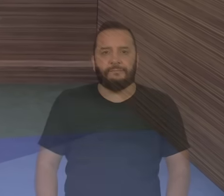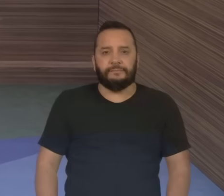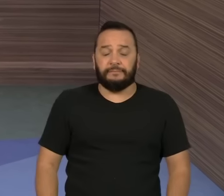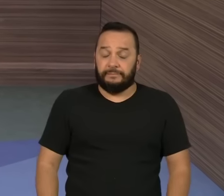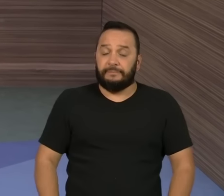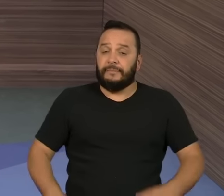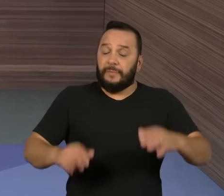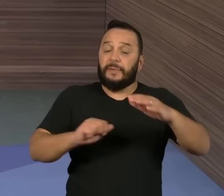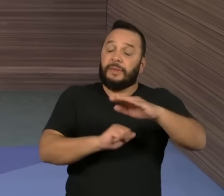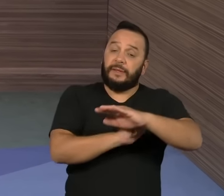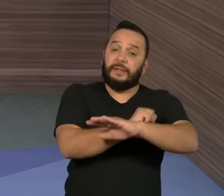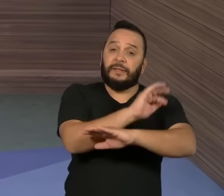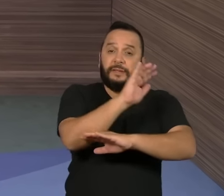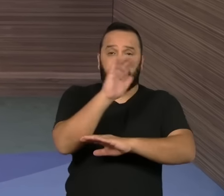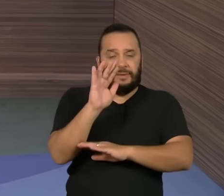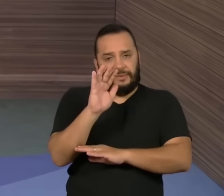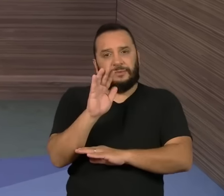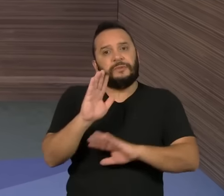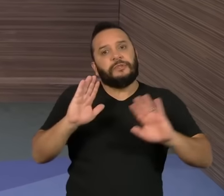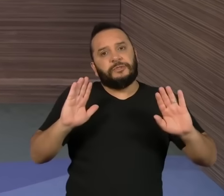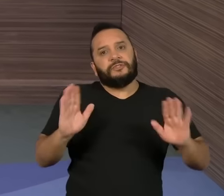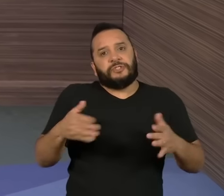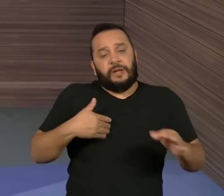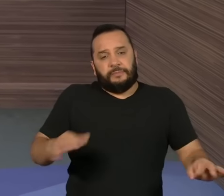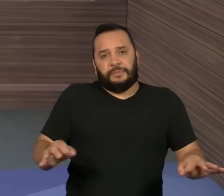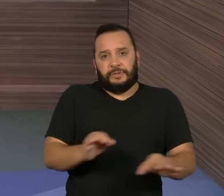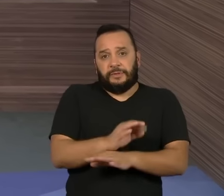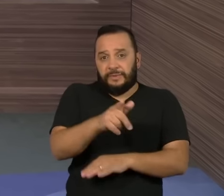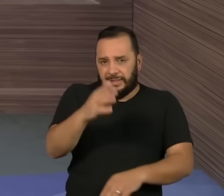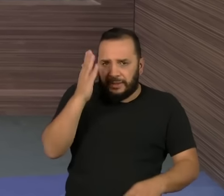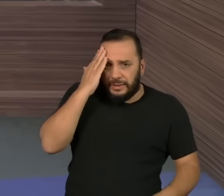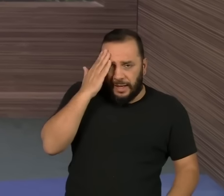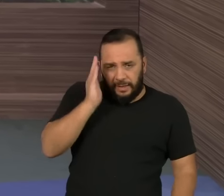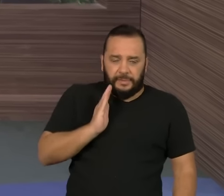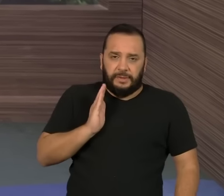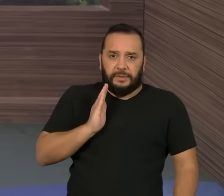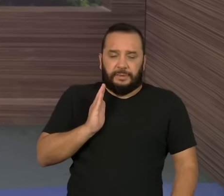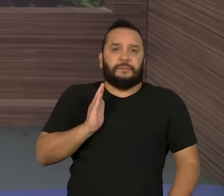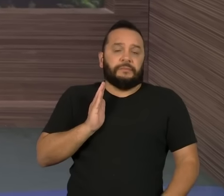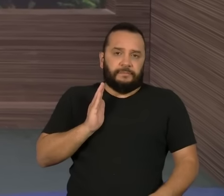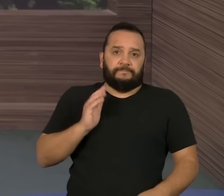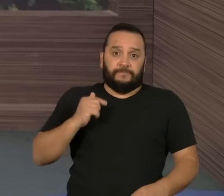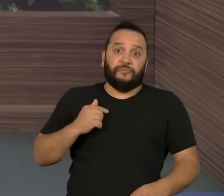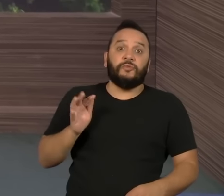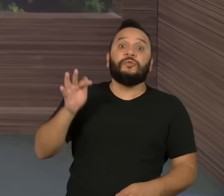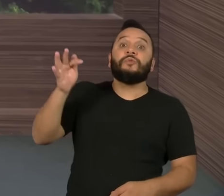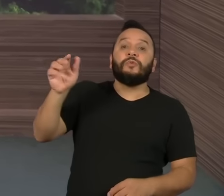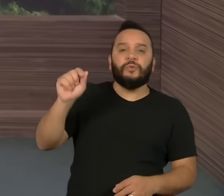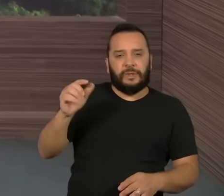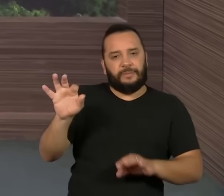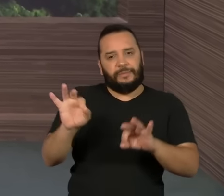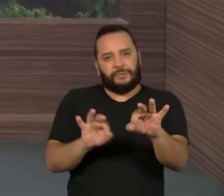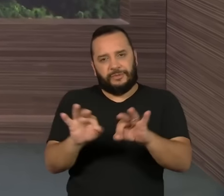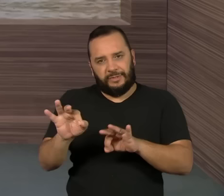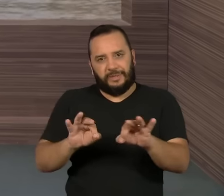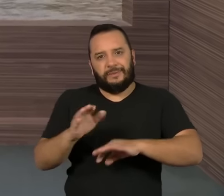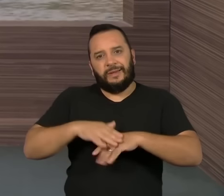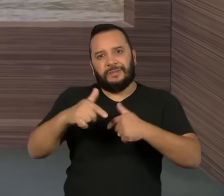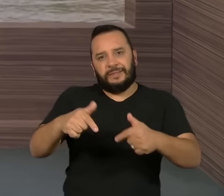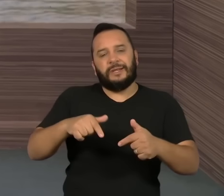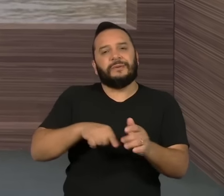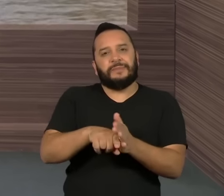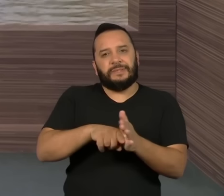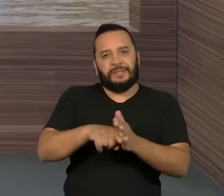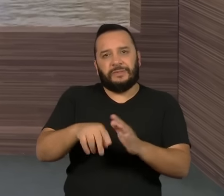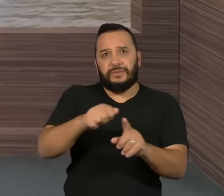O Repórter Eco de hoje termina aqui, mas você já sabe, no próximo programa tem mais projetos, ações e pesquisas